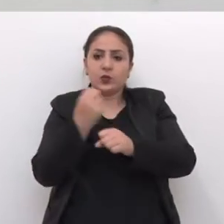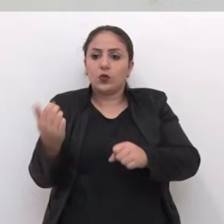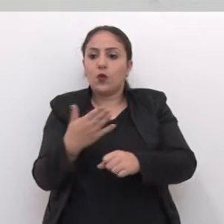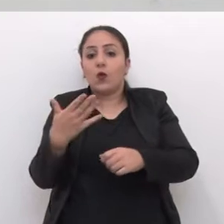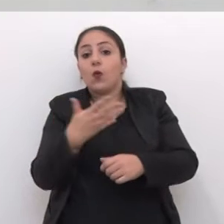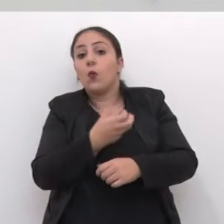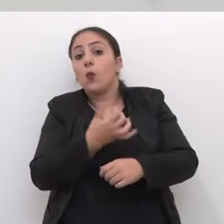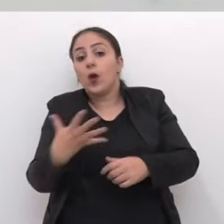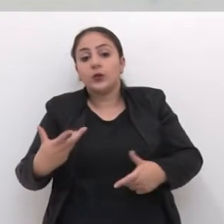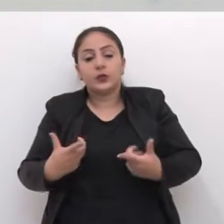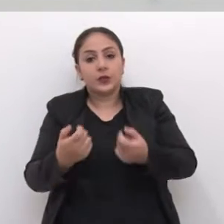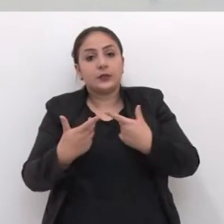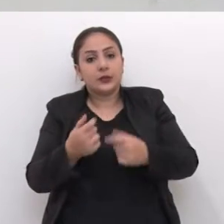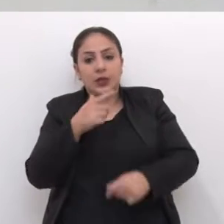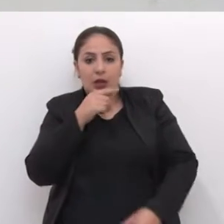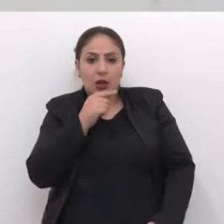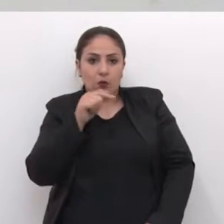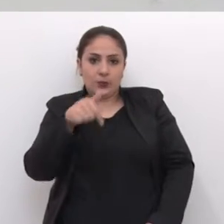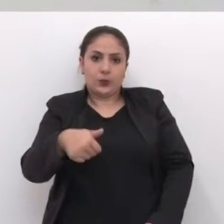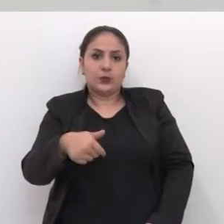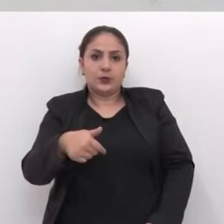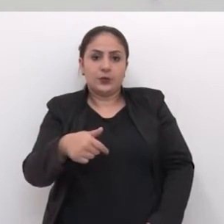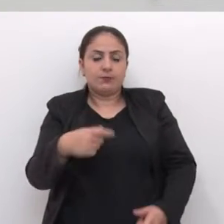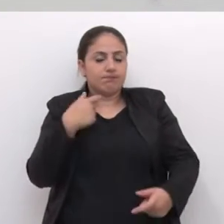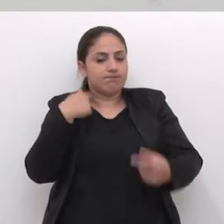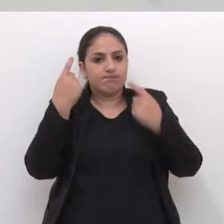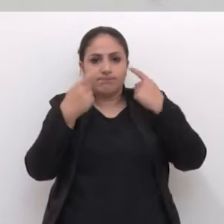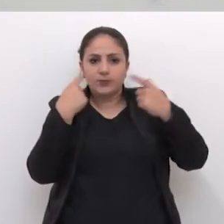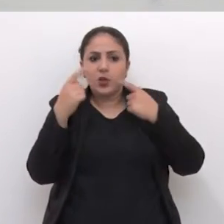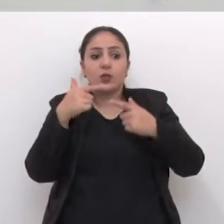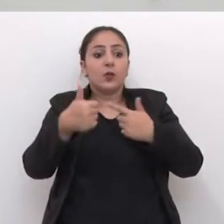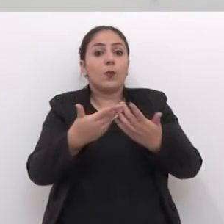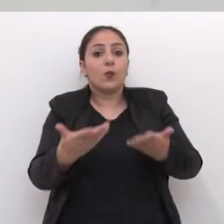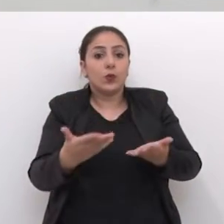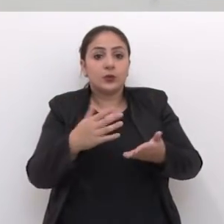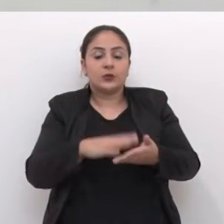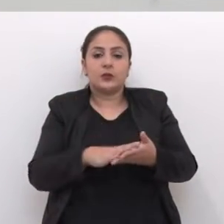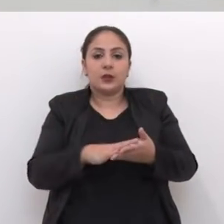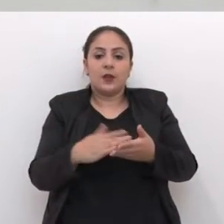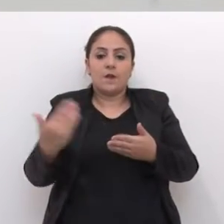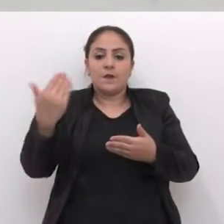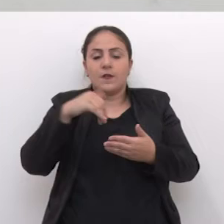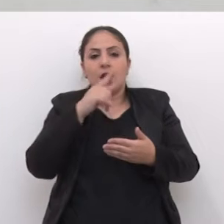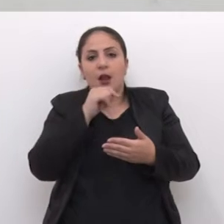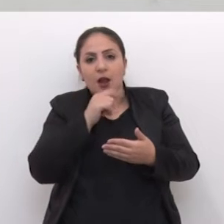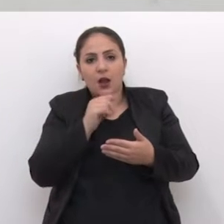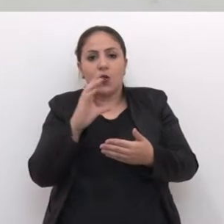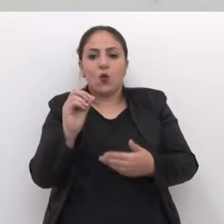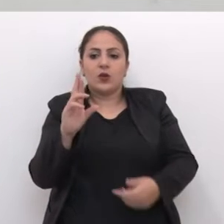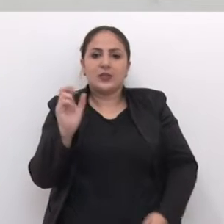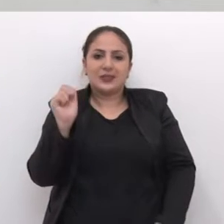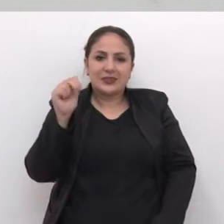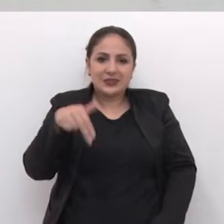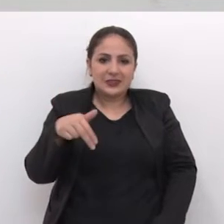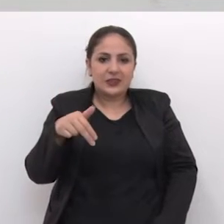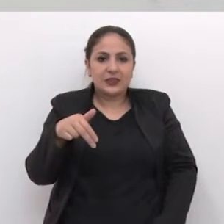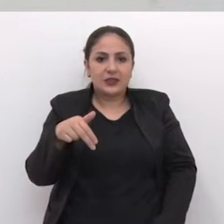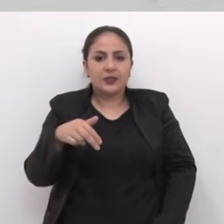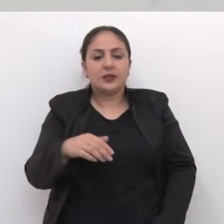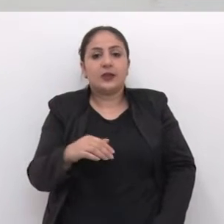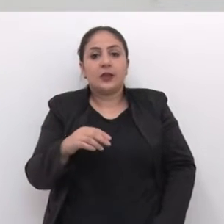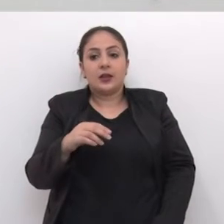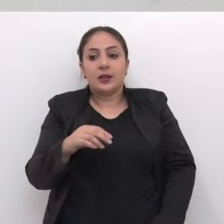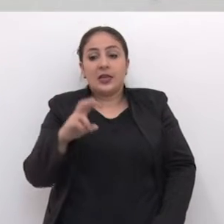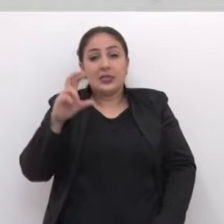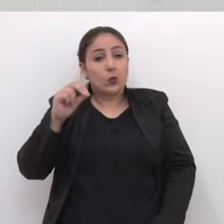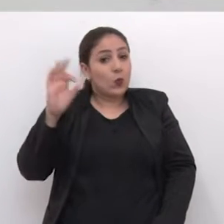fazendo uma construção nova ali, quanto vai ser gastado de água depois? A minha preocupação é, depois disso aqui, vem água da Corsan, a Corsan paga,